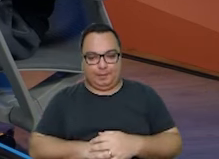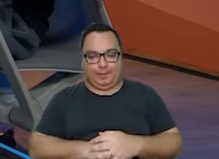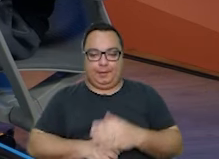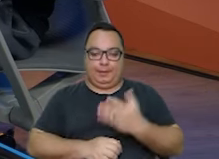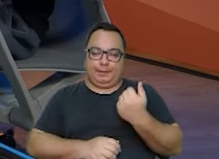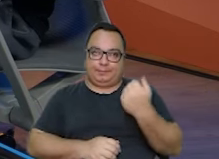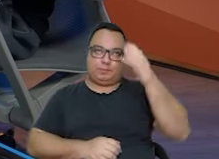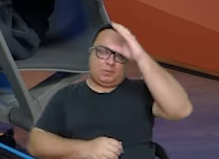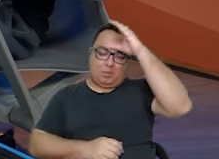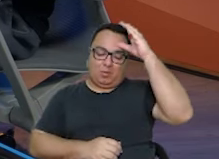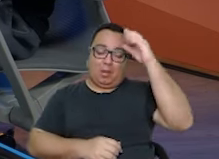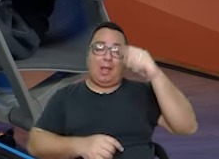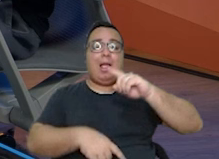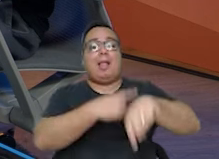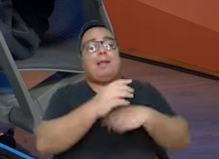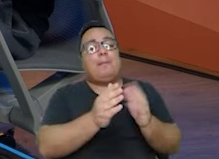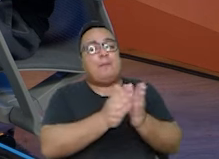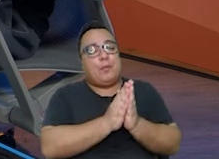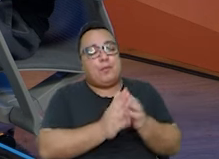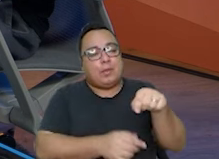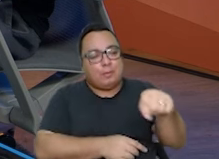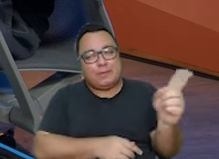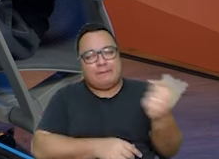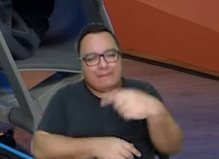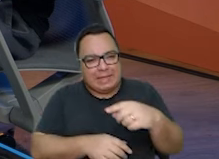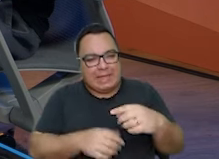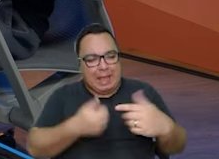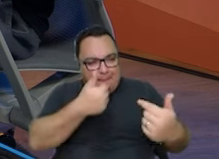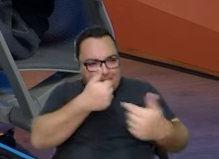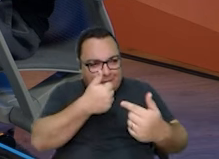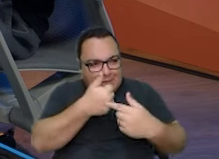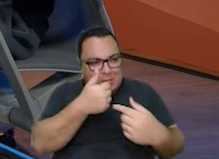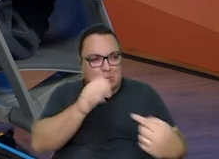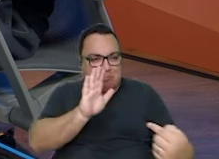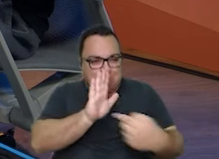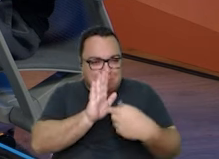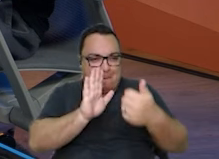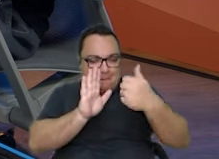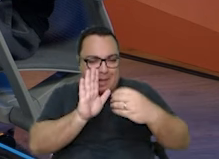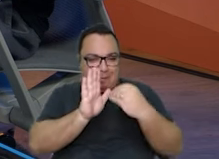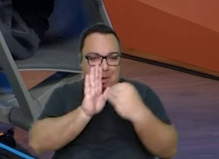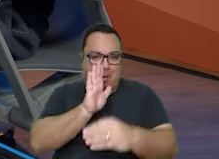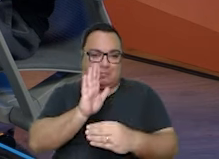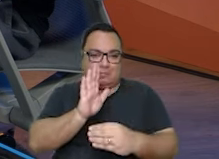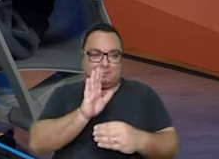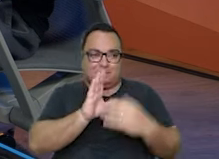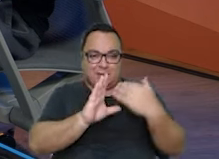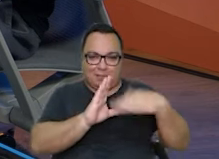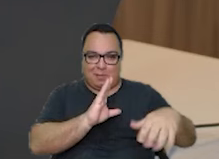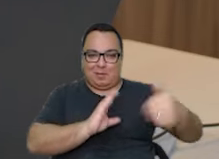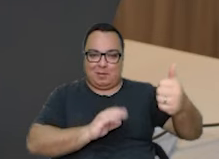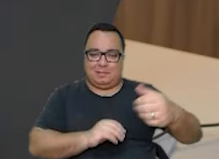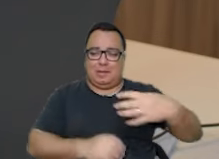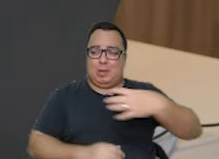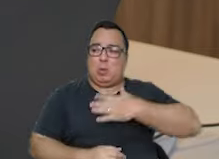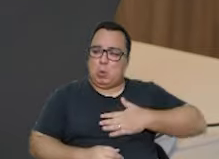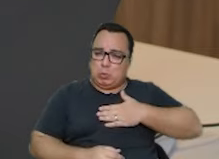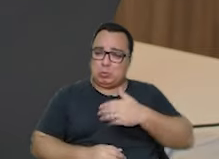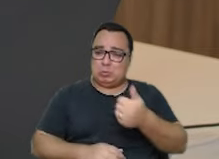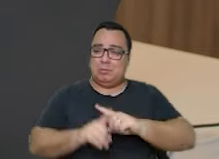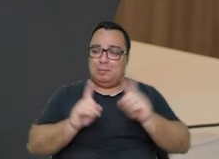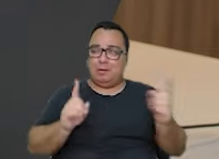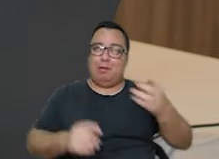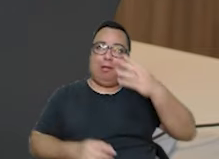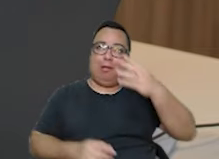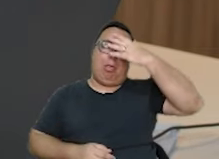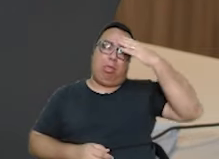F Ó depois você vai lá entra no meu perfil avalia por melhor que a experiência tenha sido a gente parar